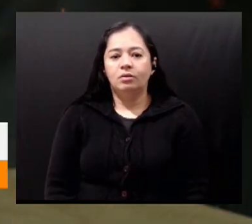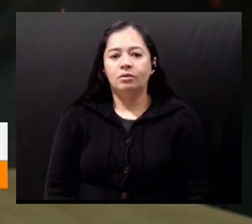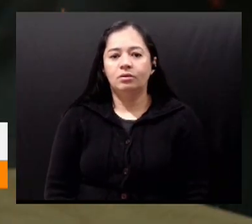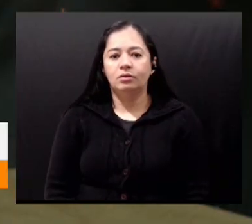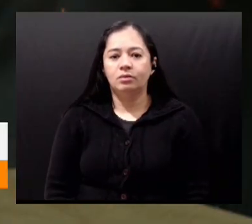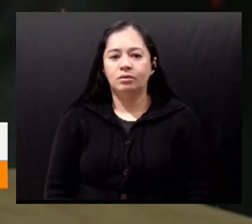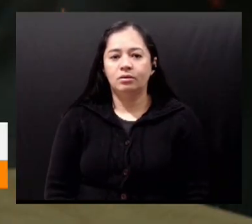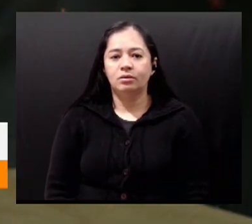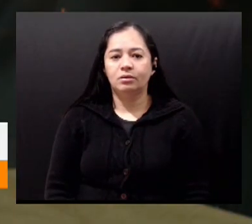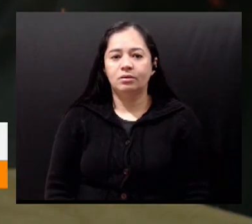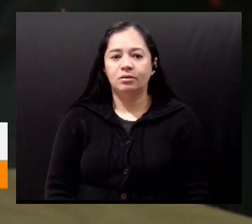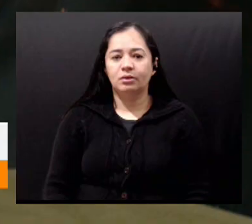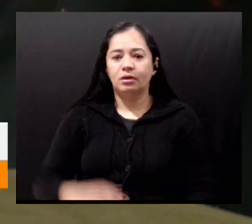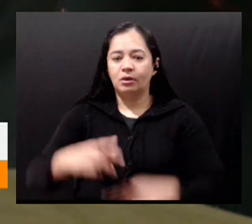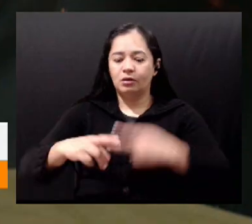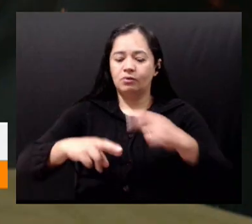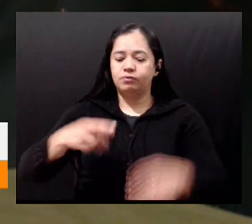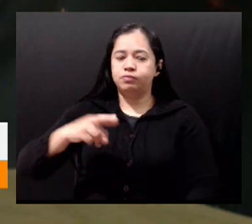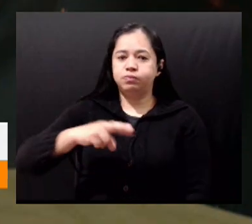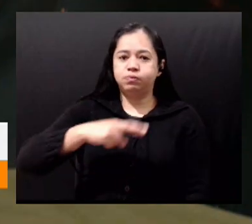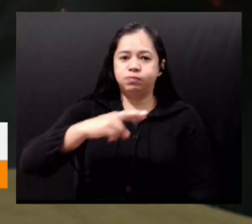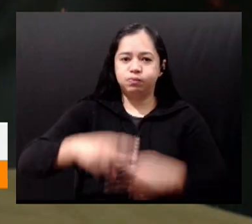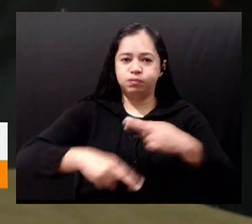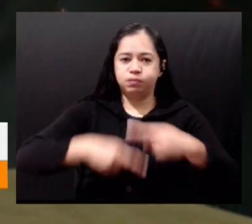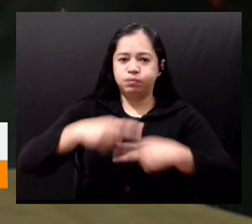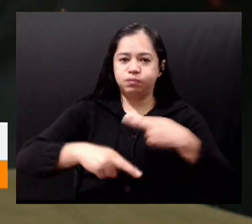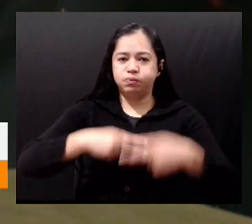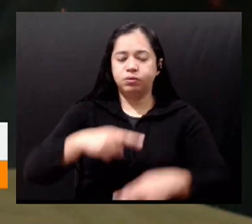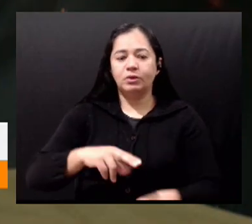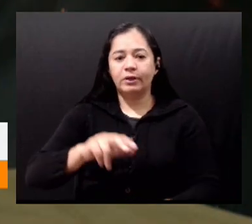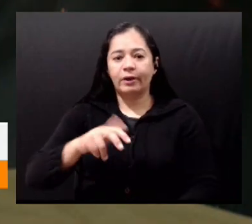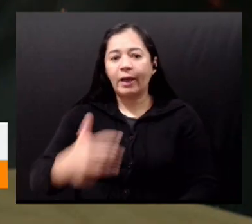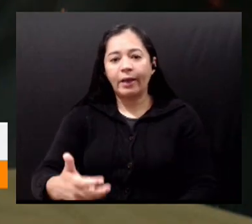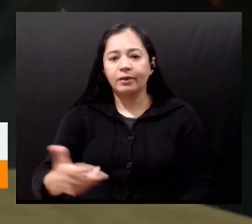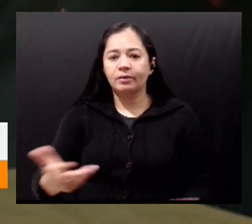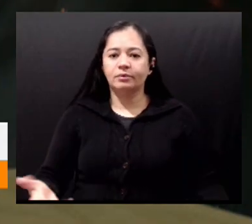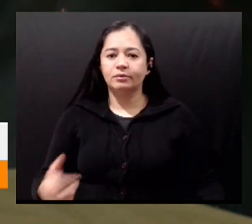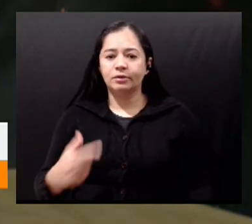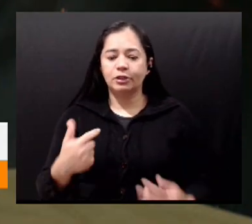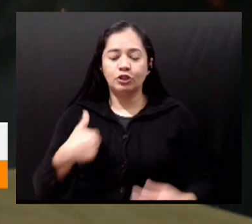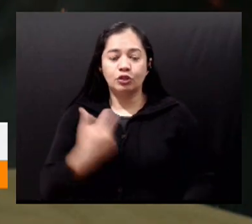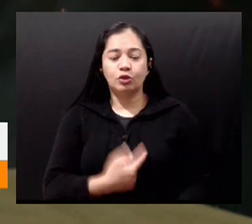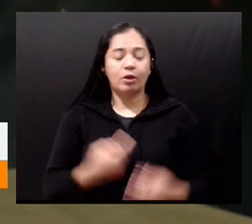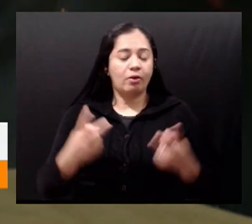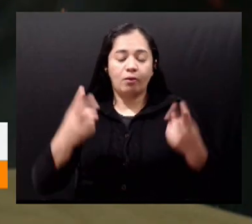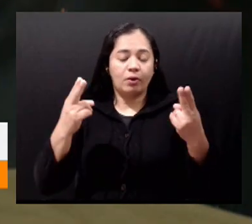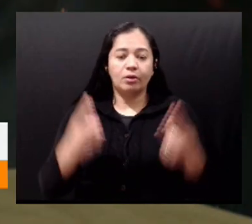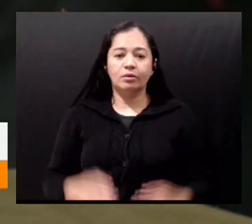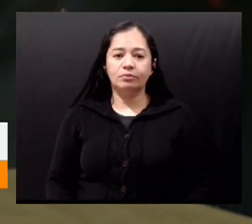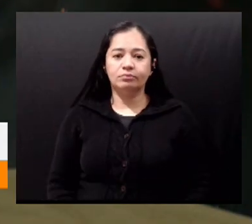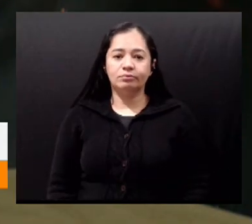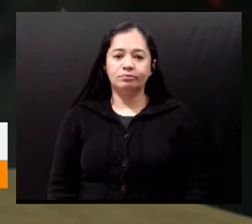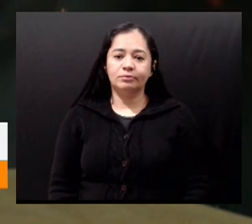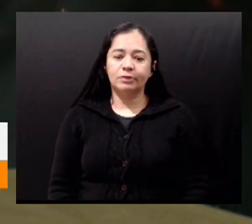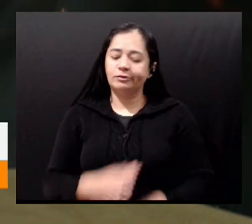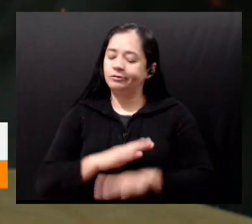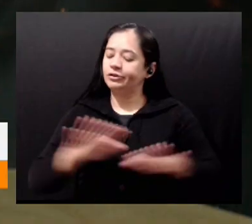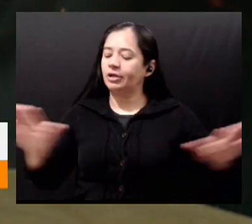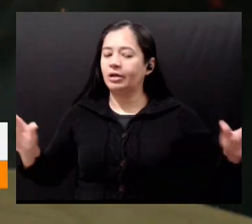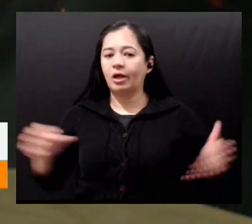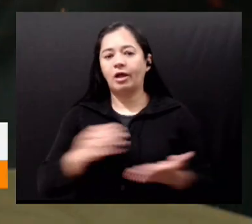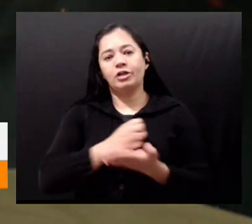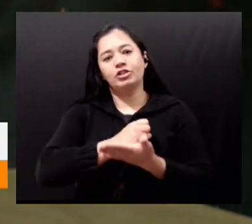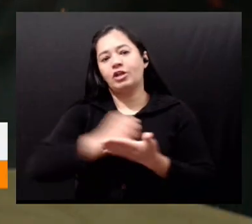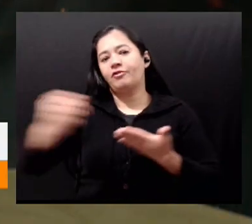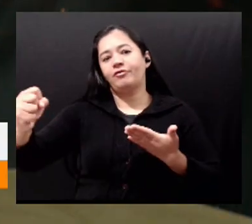cair. E é o nosso caso, a gente só para quando a gente cai, e aí é tarde, porque a Hum. gente entrou em